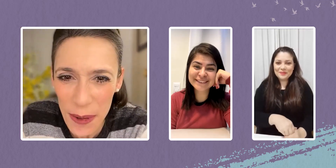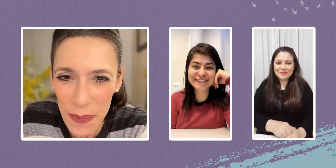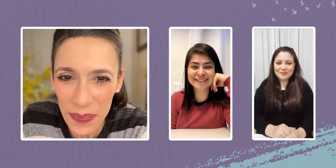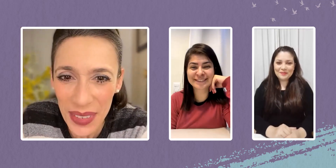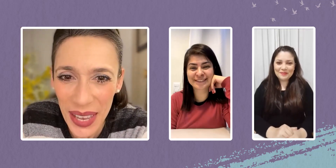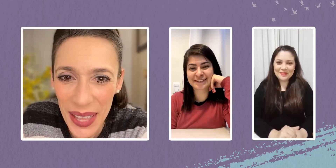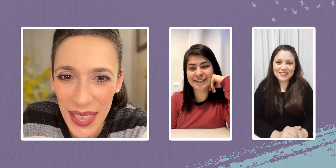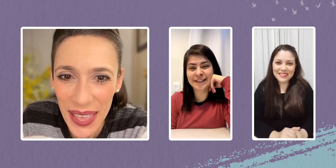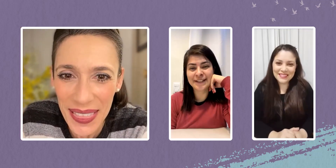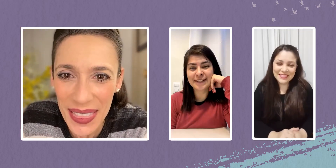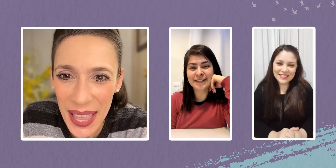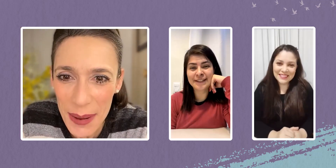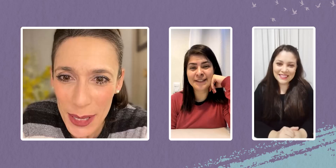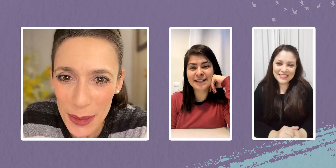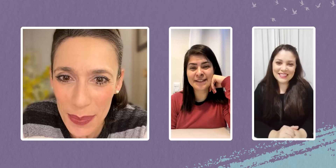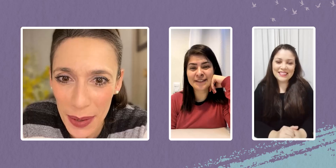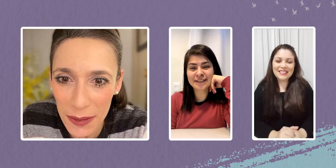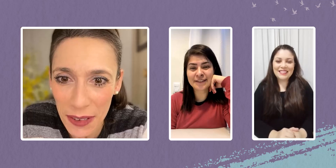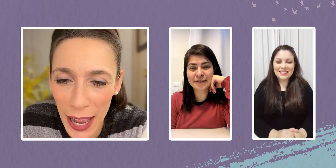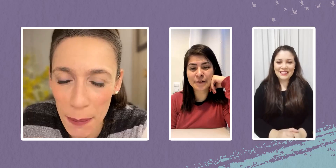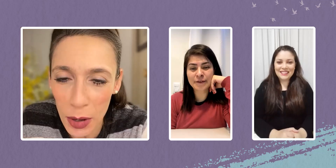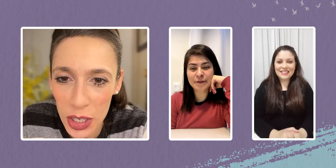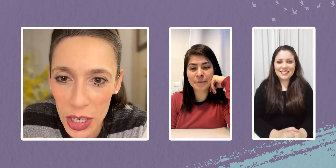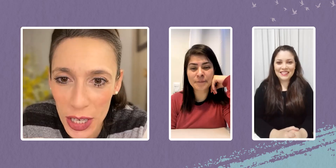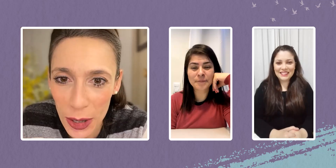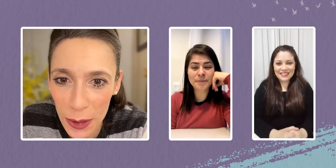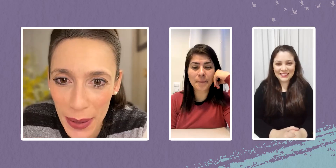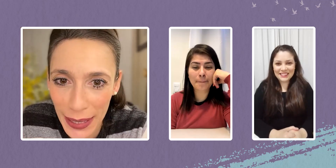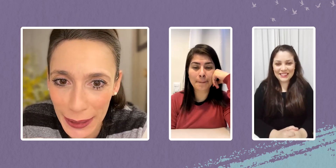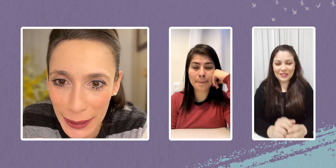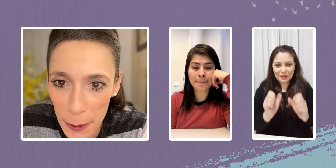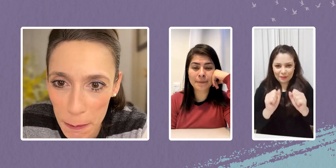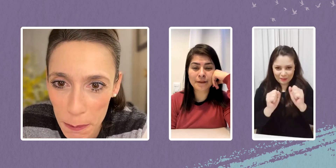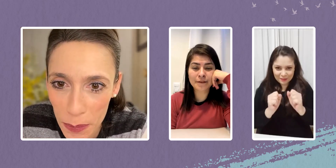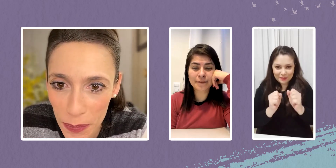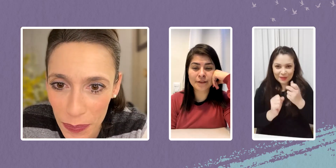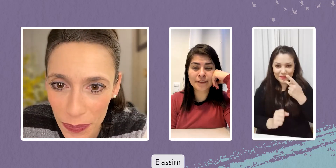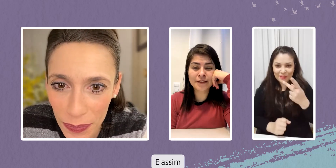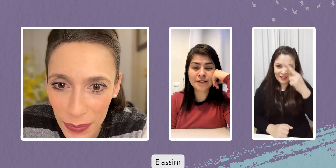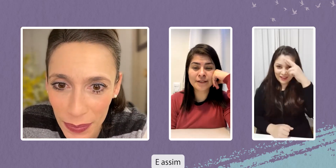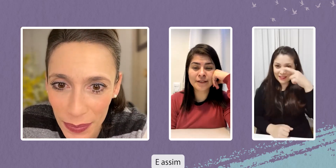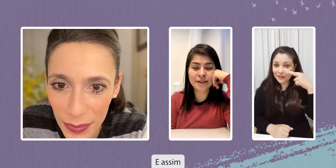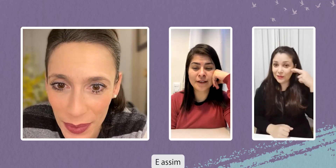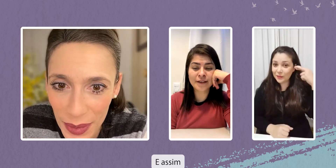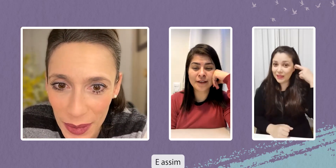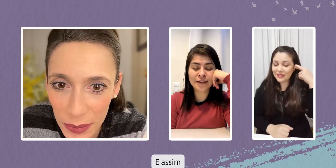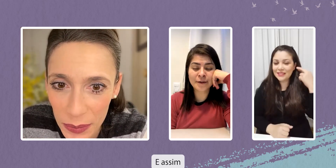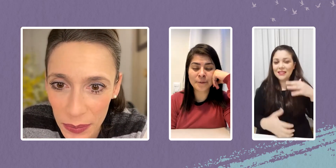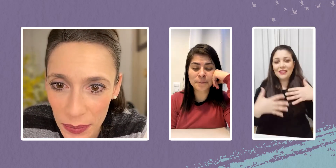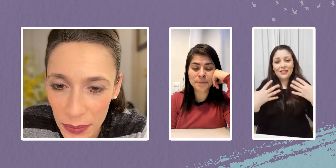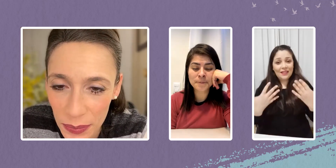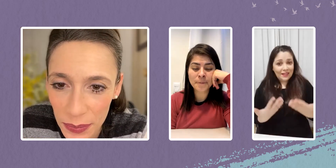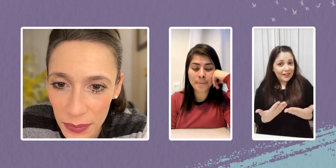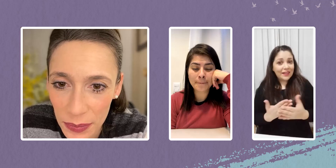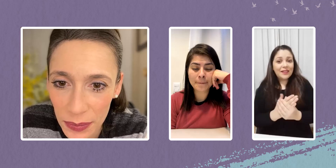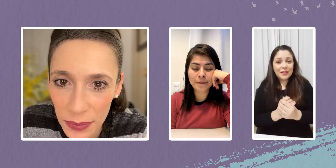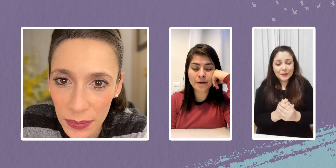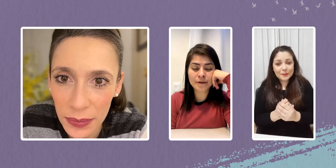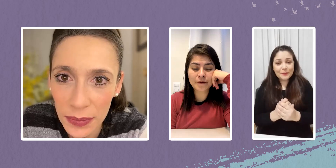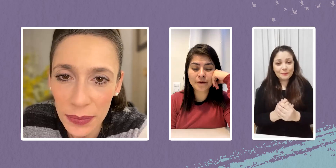demais. Tem E, uma... Vai, pode ir, Roberta. e assim,